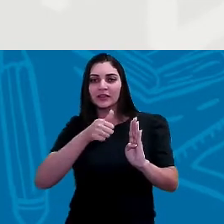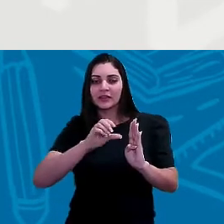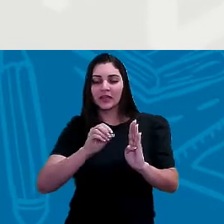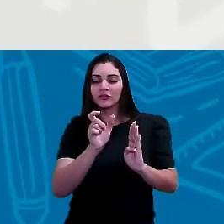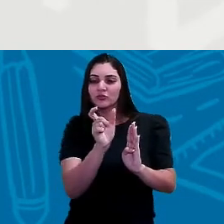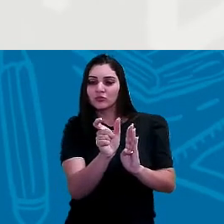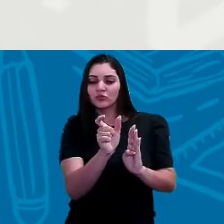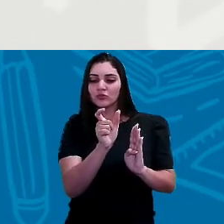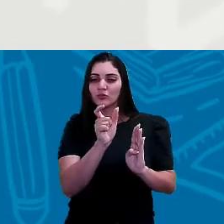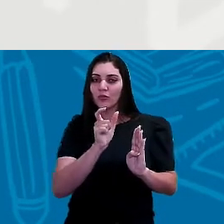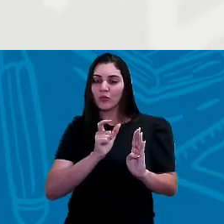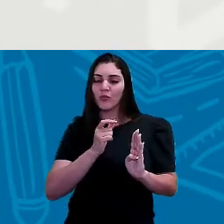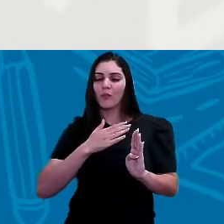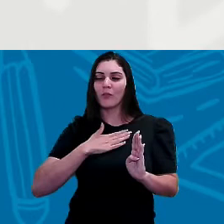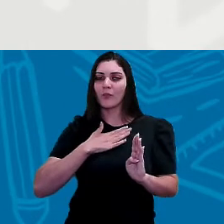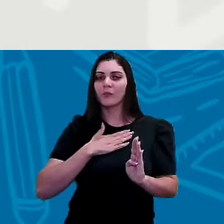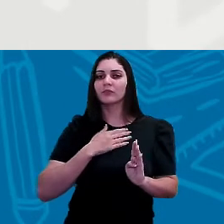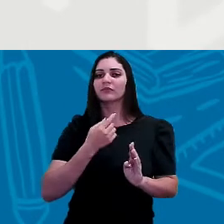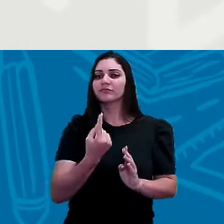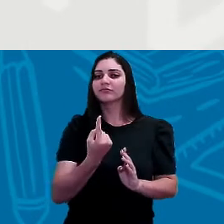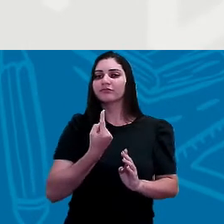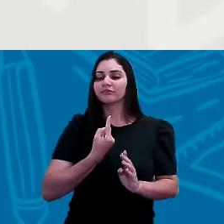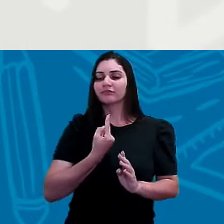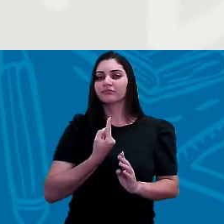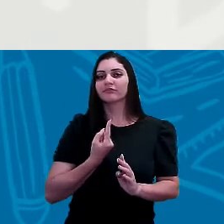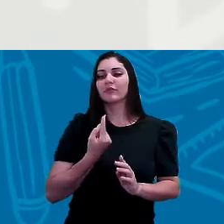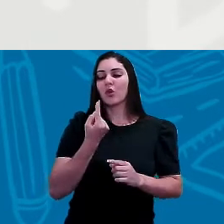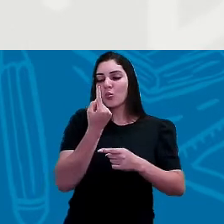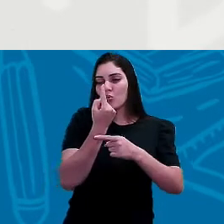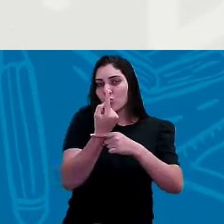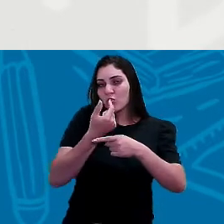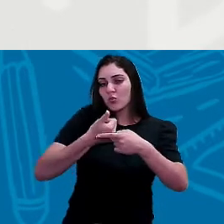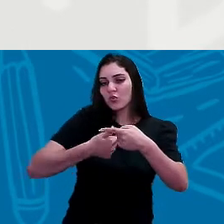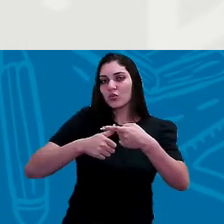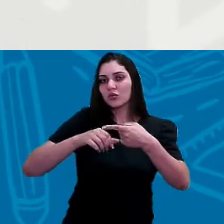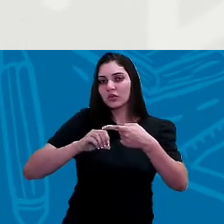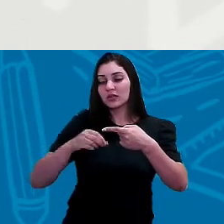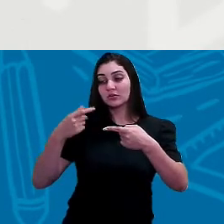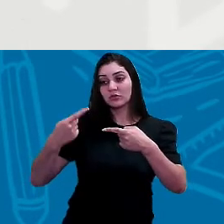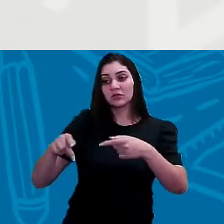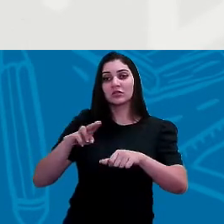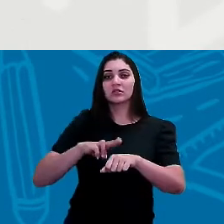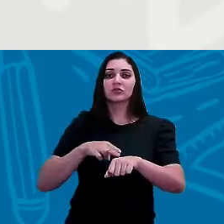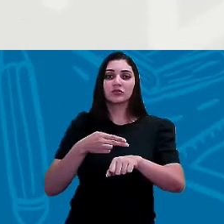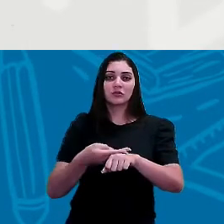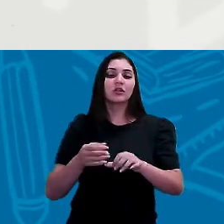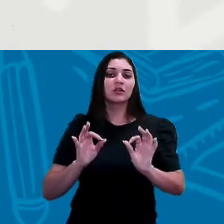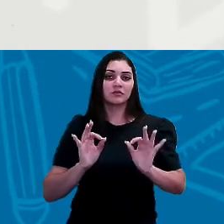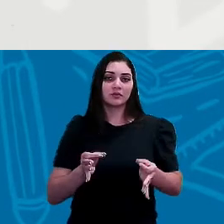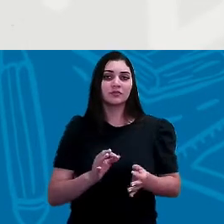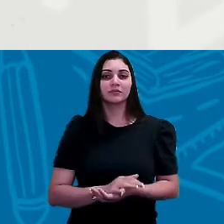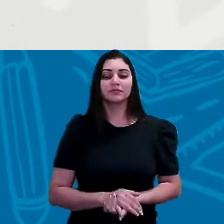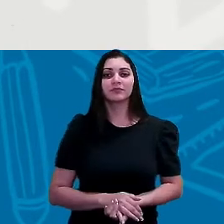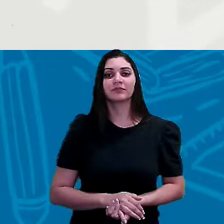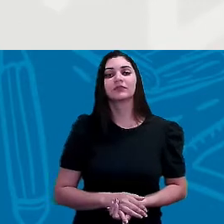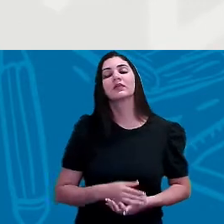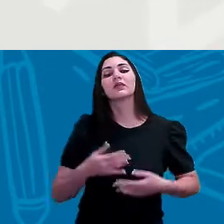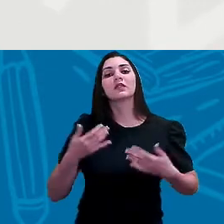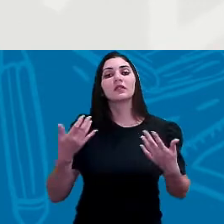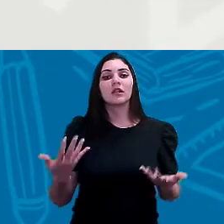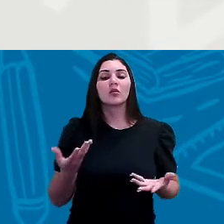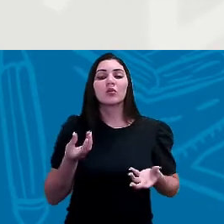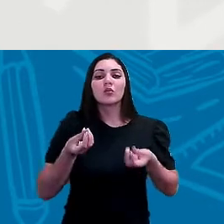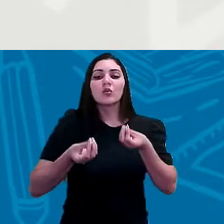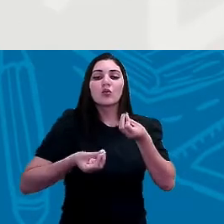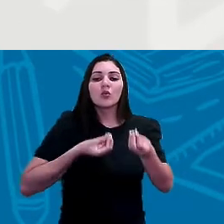pedacinho desse chocolate e ficado para mim, tá? Eu fiquei com 1/10 desse chocolate, tá bom? Então, como é